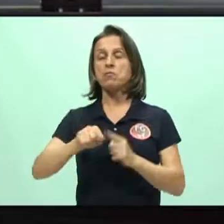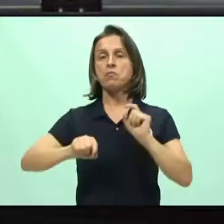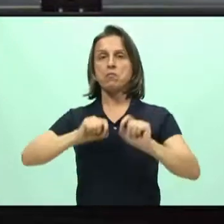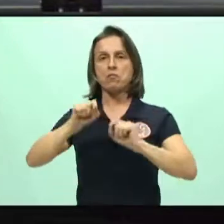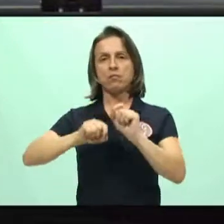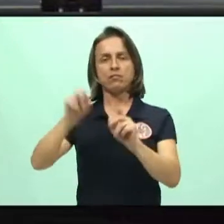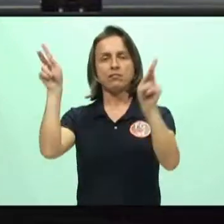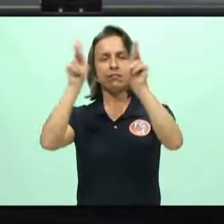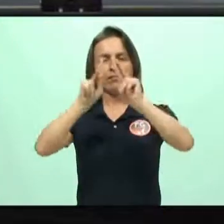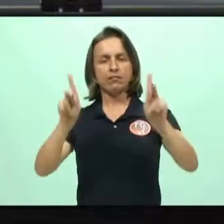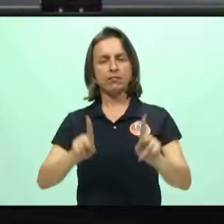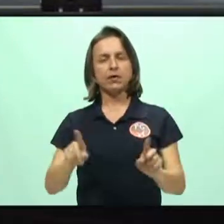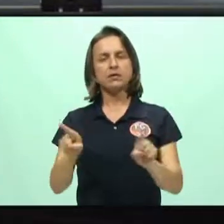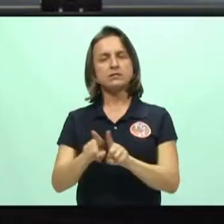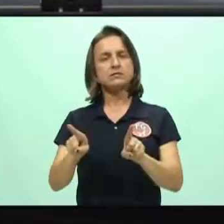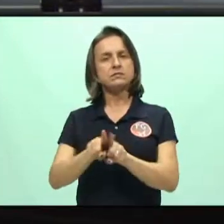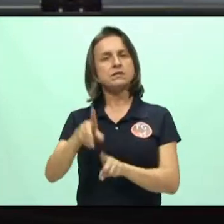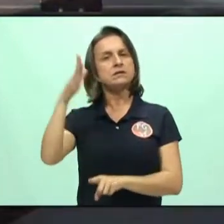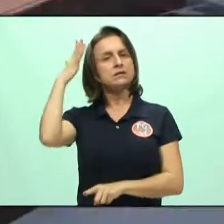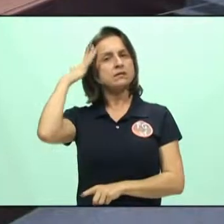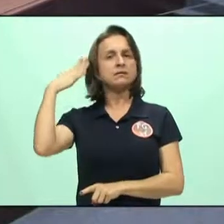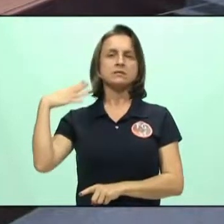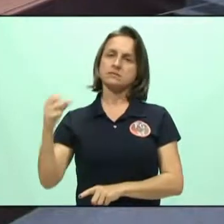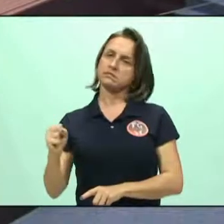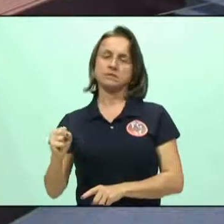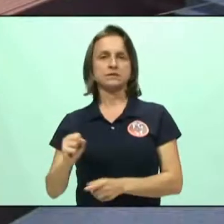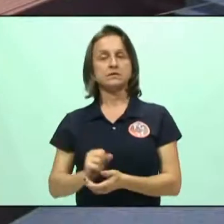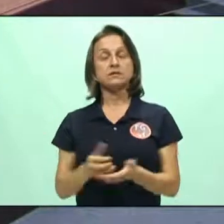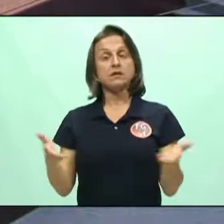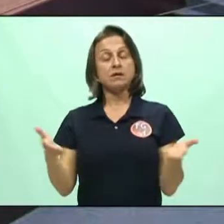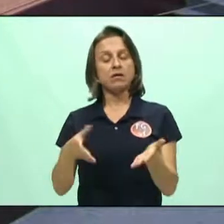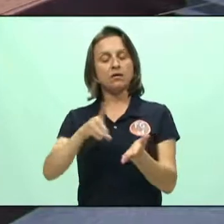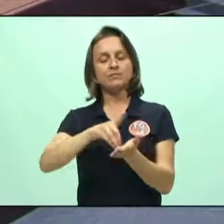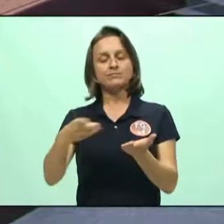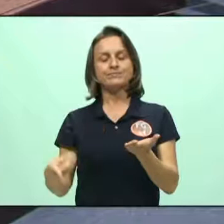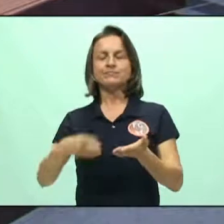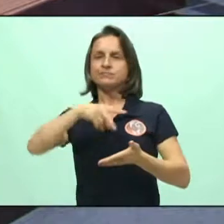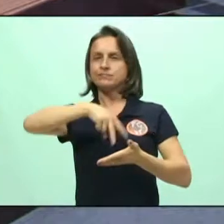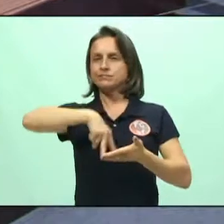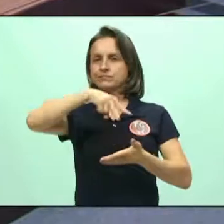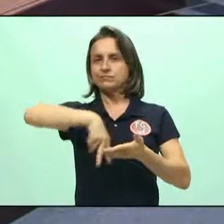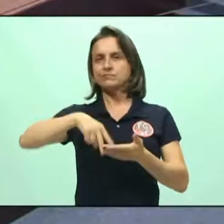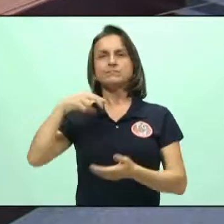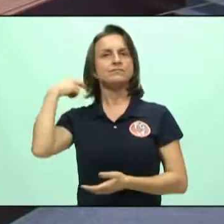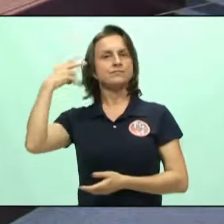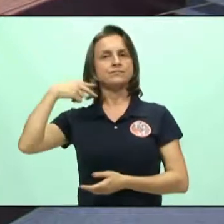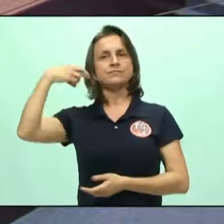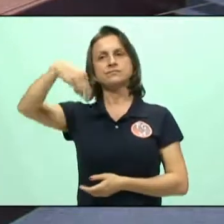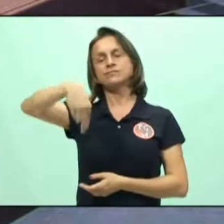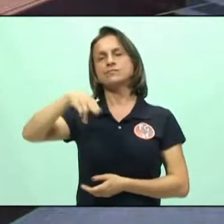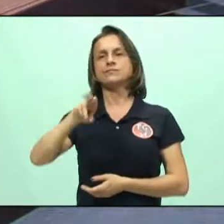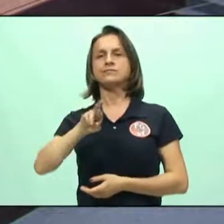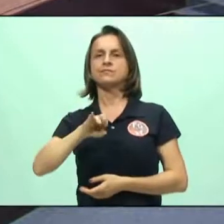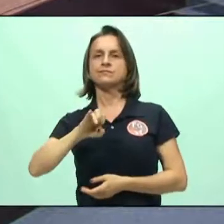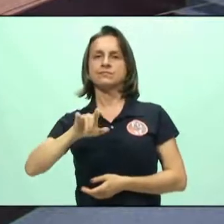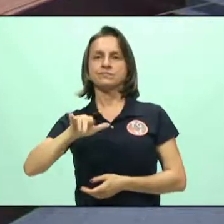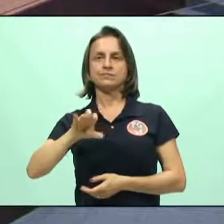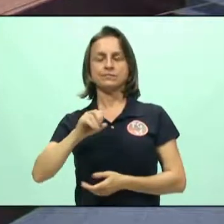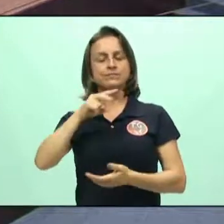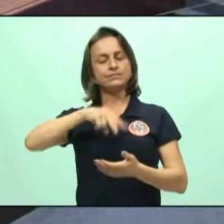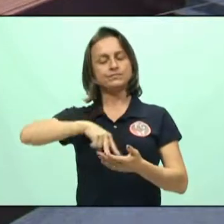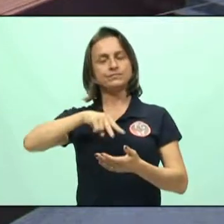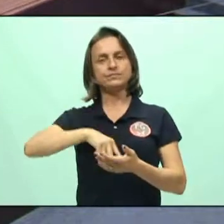convida o vereador Murilo que procede a leitura de um trecho da Bíblia Sagrada e convida todos para que fique de pé